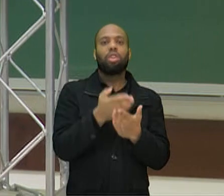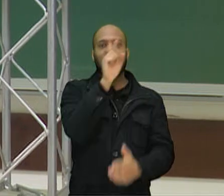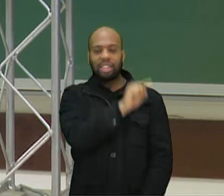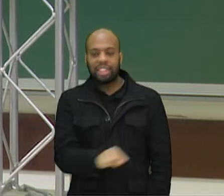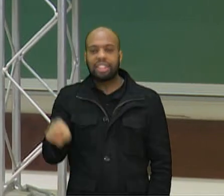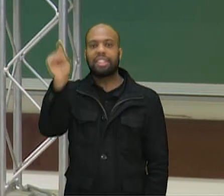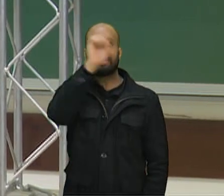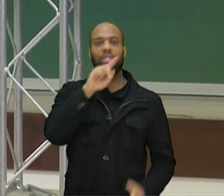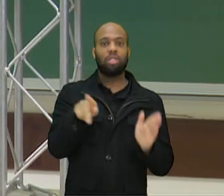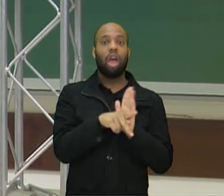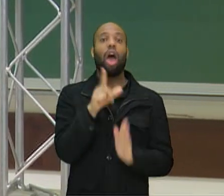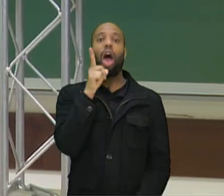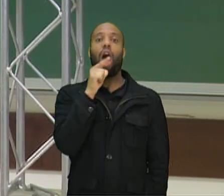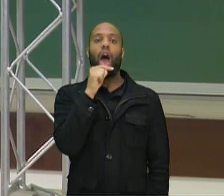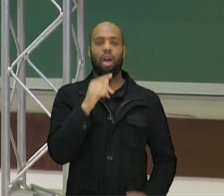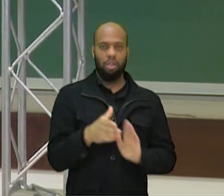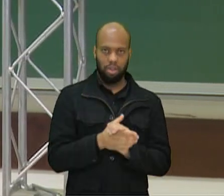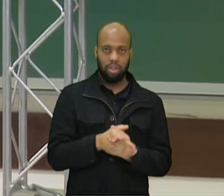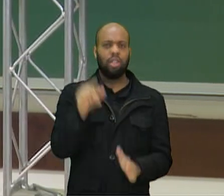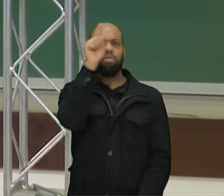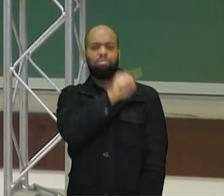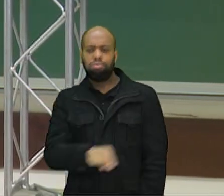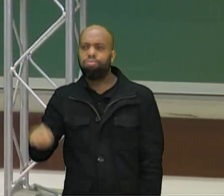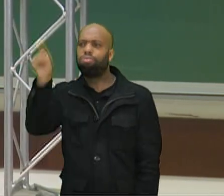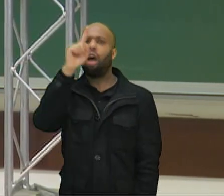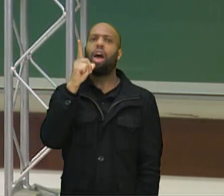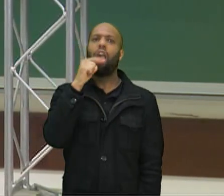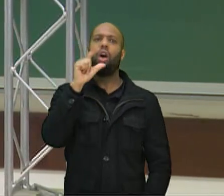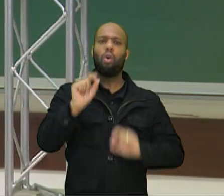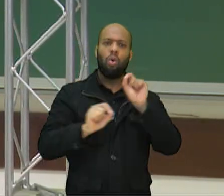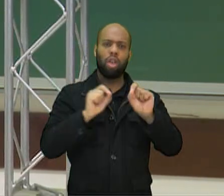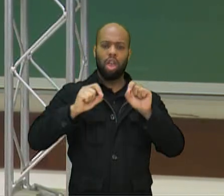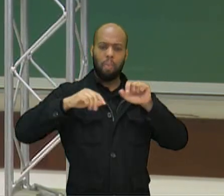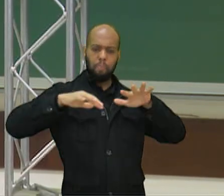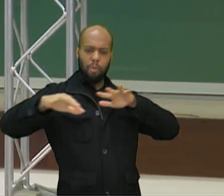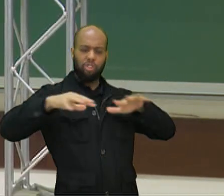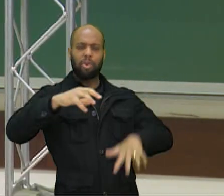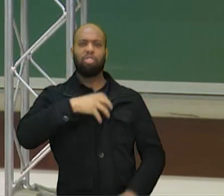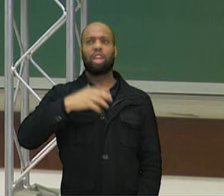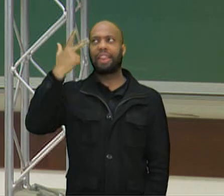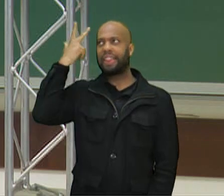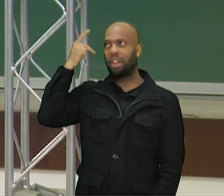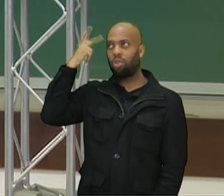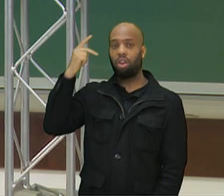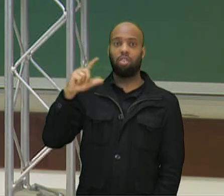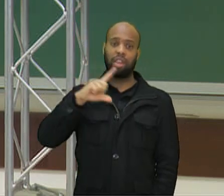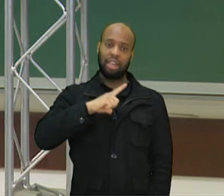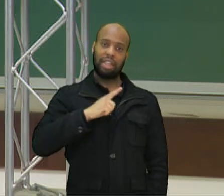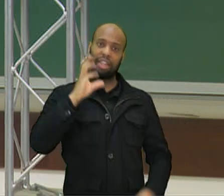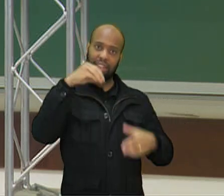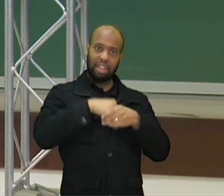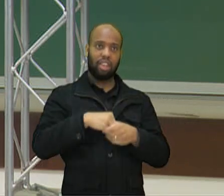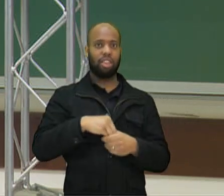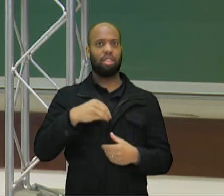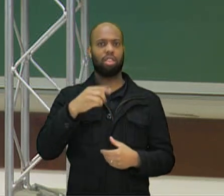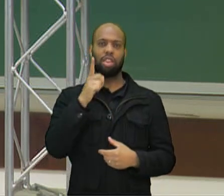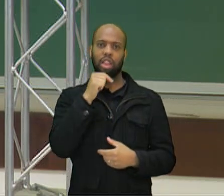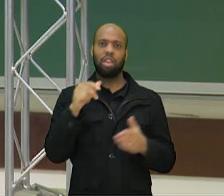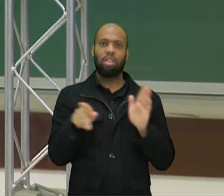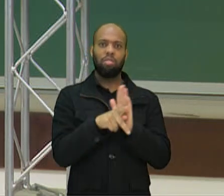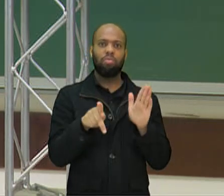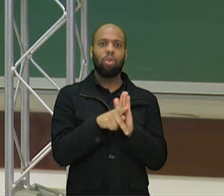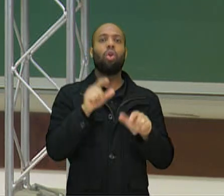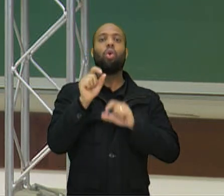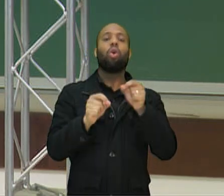ciclo hidrológico. O ciclo hidrológico é o movimento natural que a água realiza na